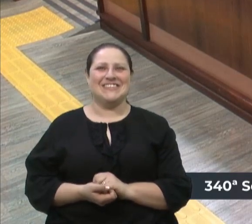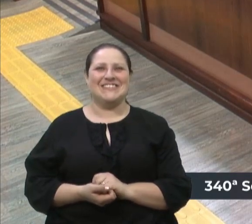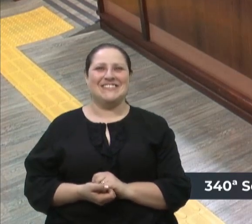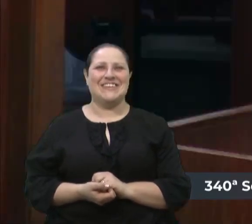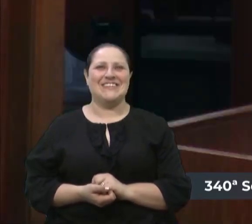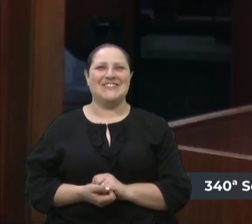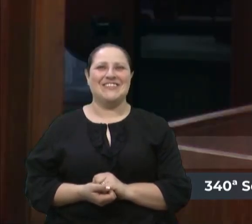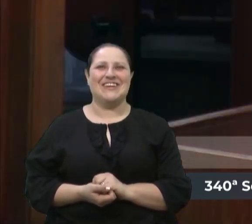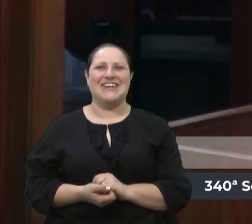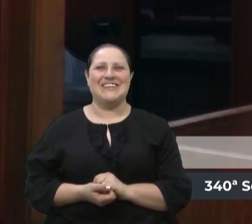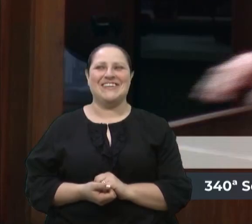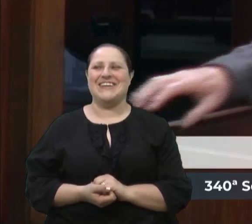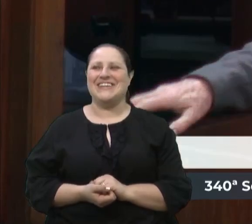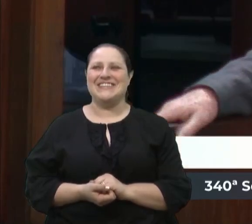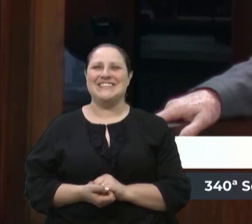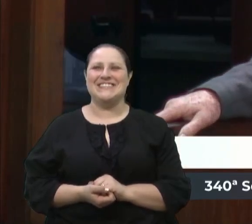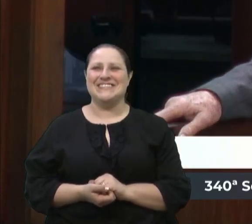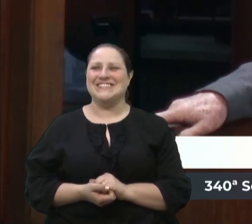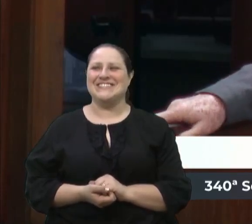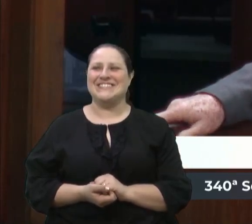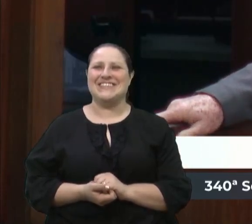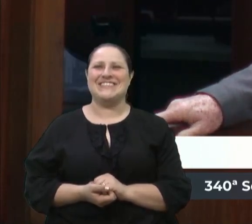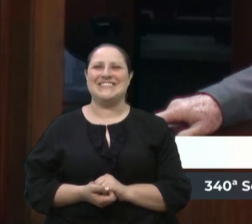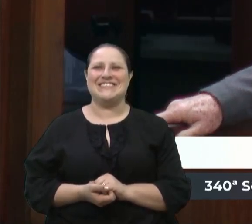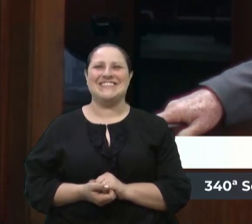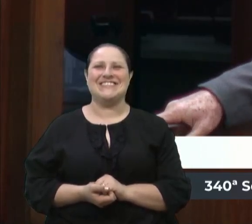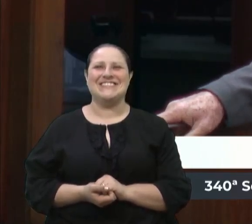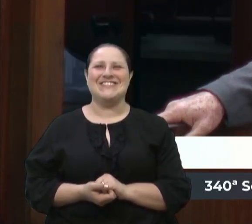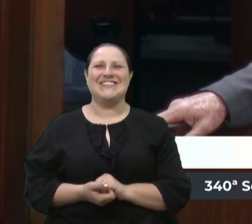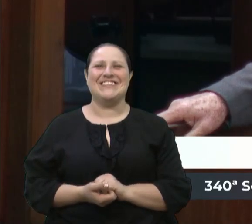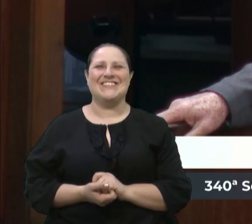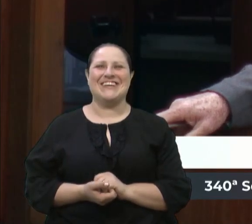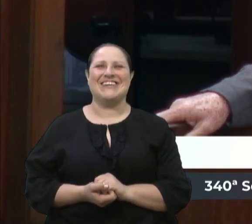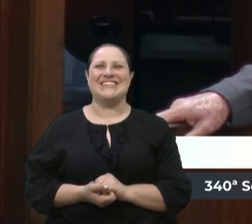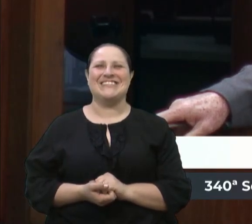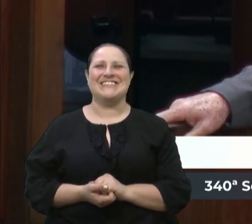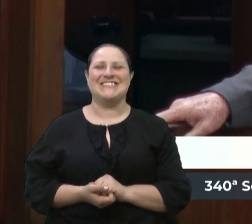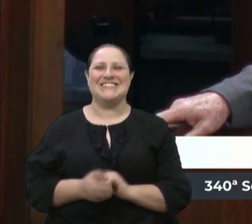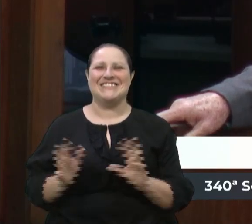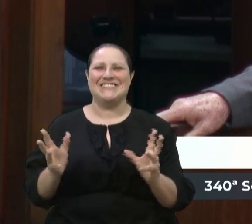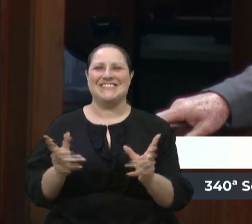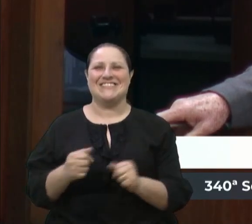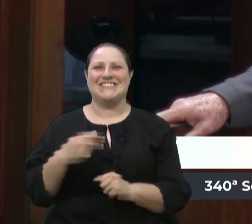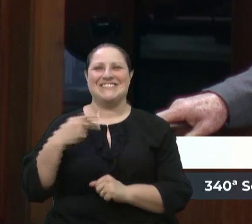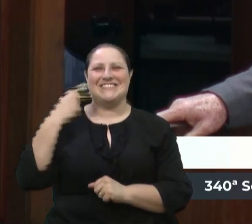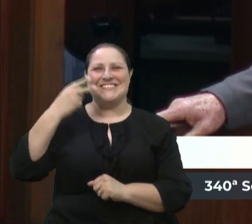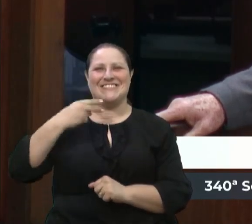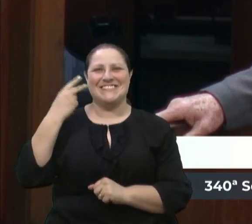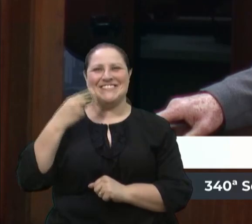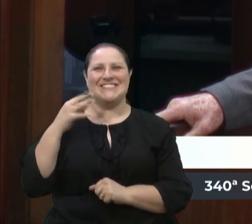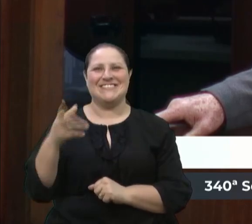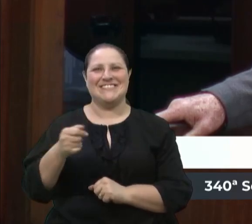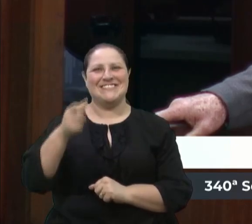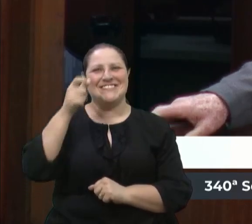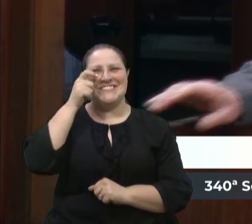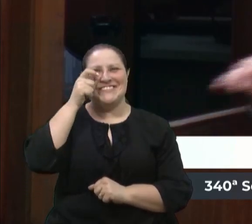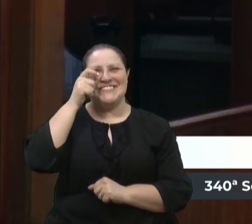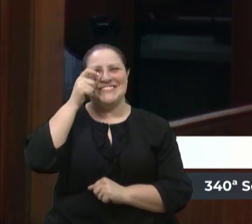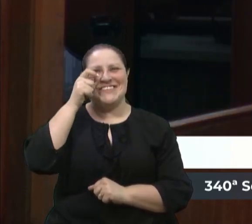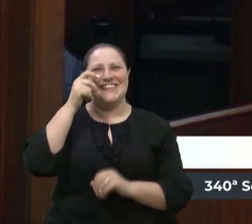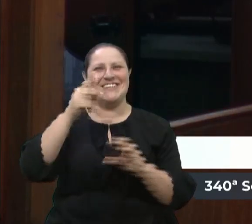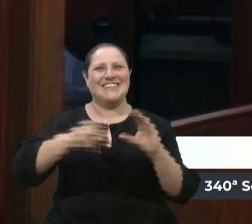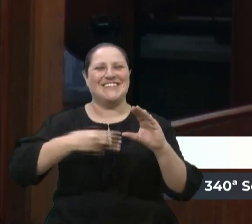Senhor presidente, caros colegas vereadores e todos aqueles que nos acompanham pelas redes sociais e TV Câmara, eu vou